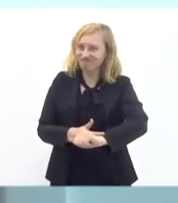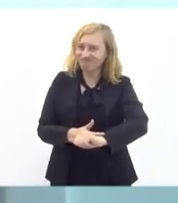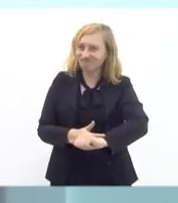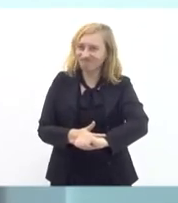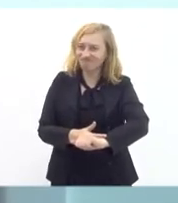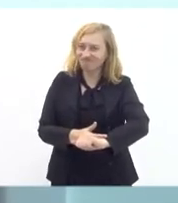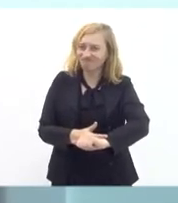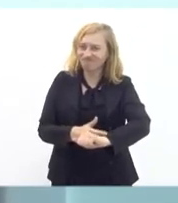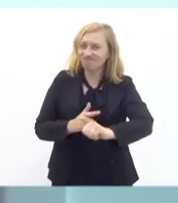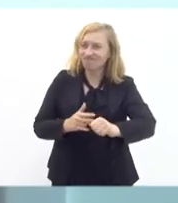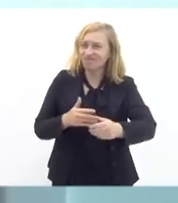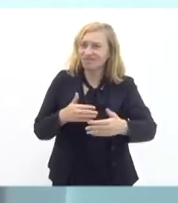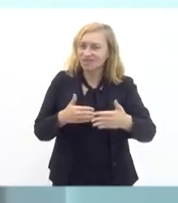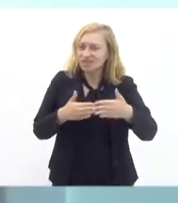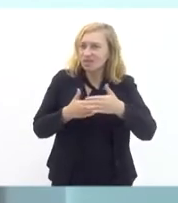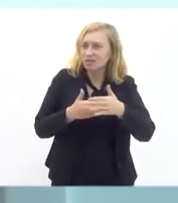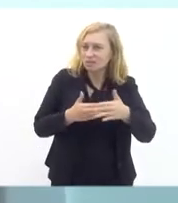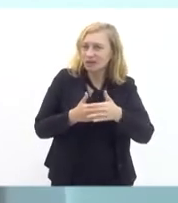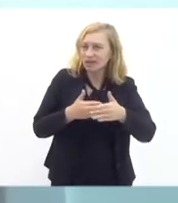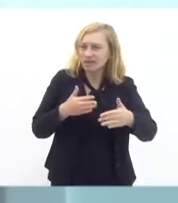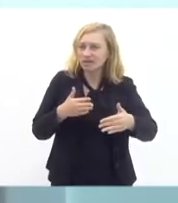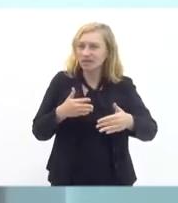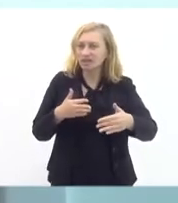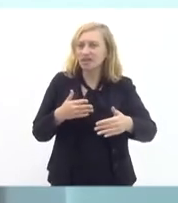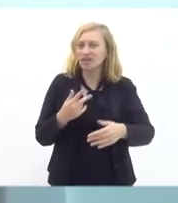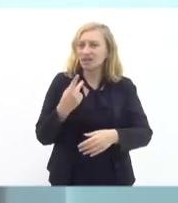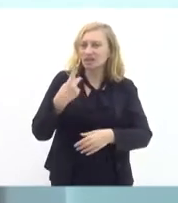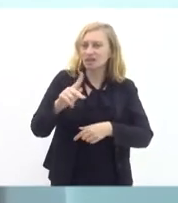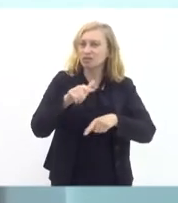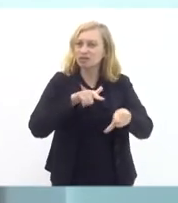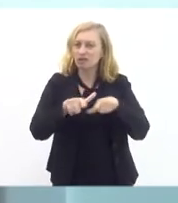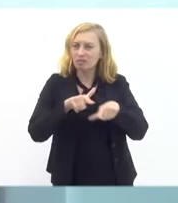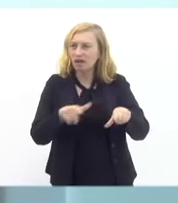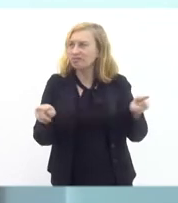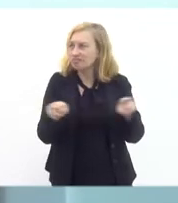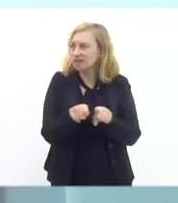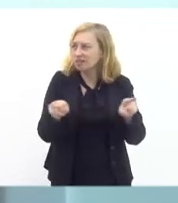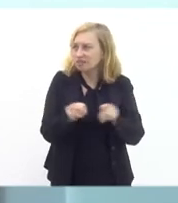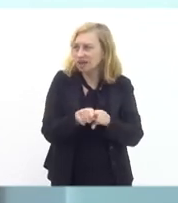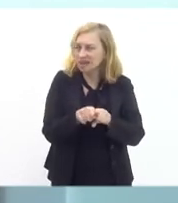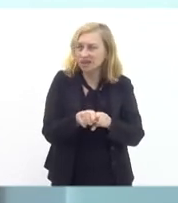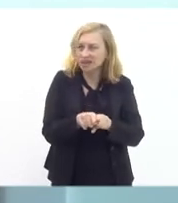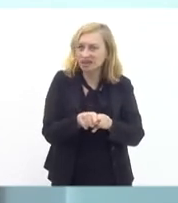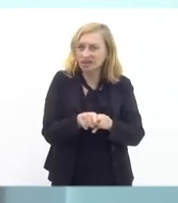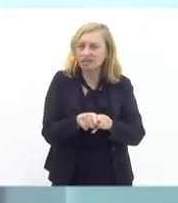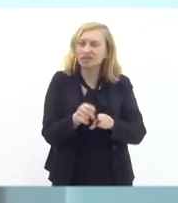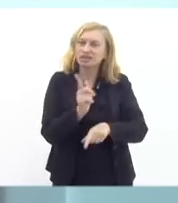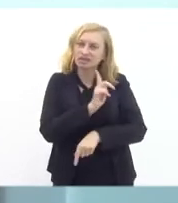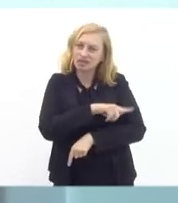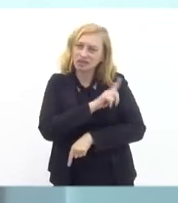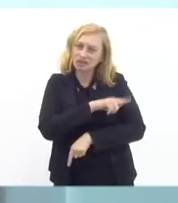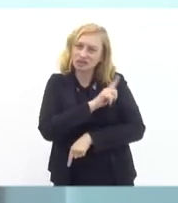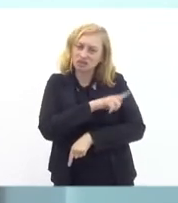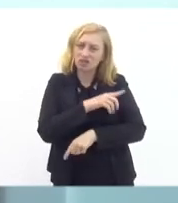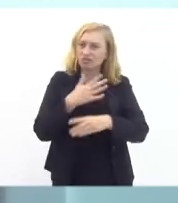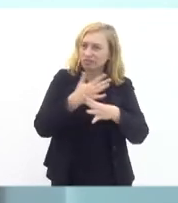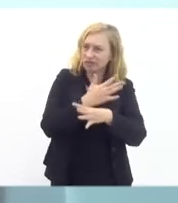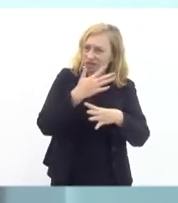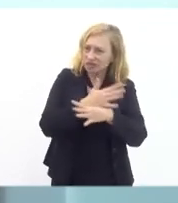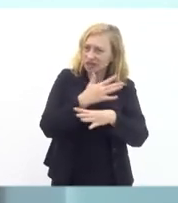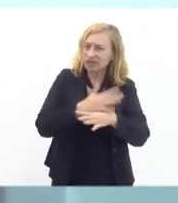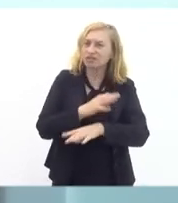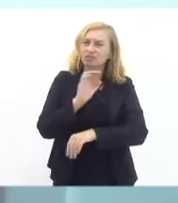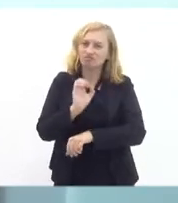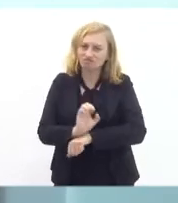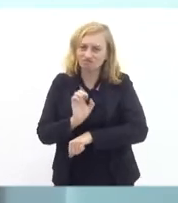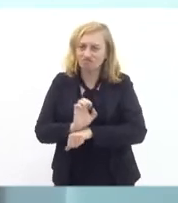ela interfere diretamente no trabalho do senhor, assim como também interfere na gestão das cidades, do